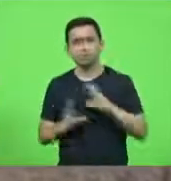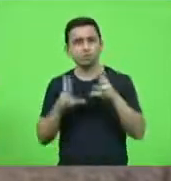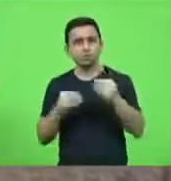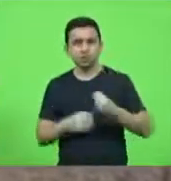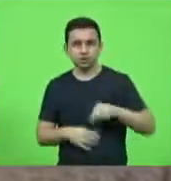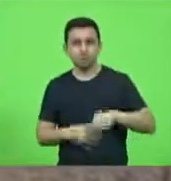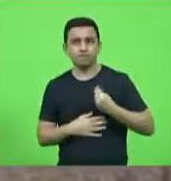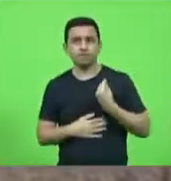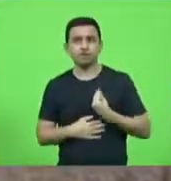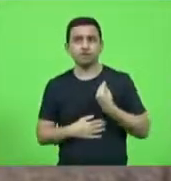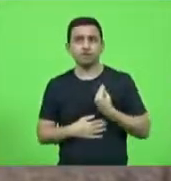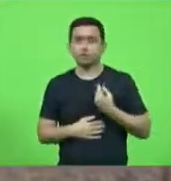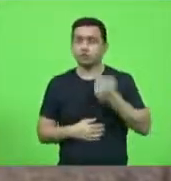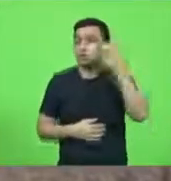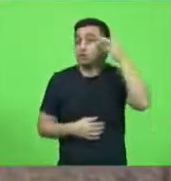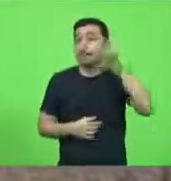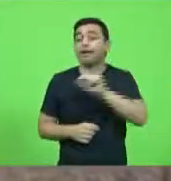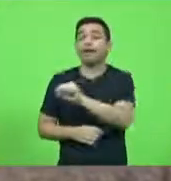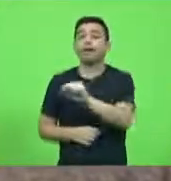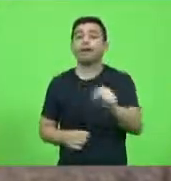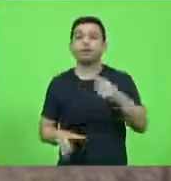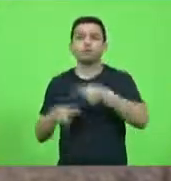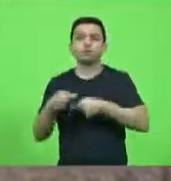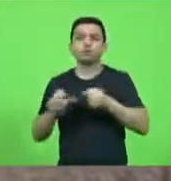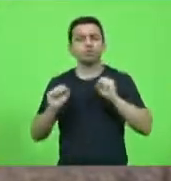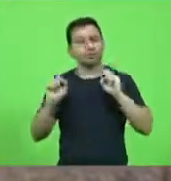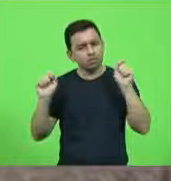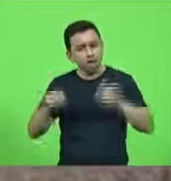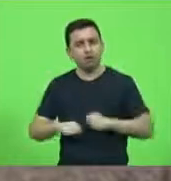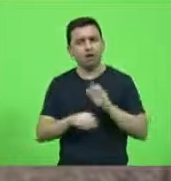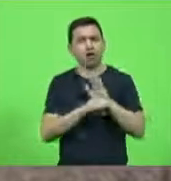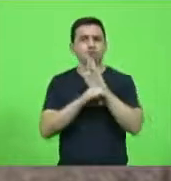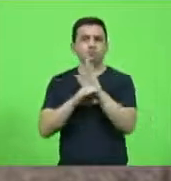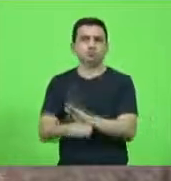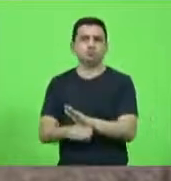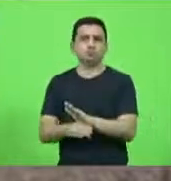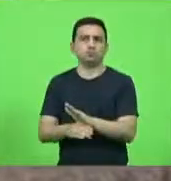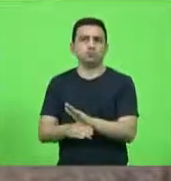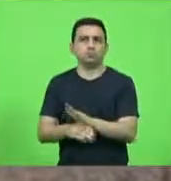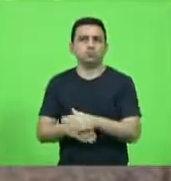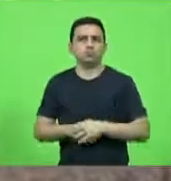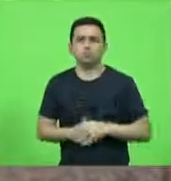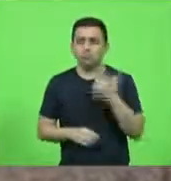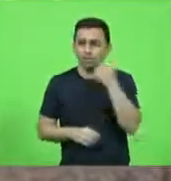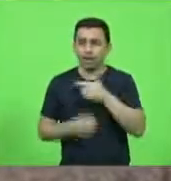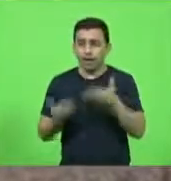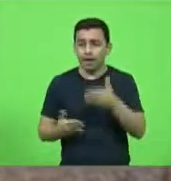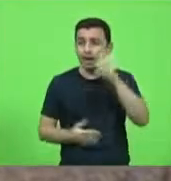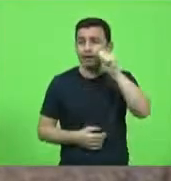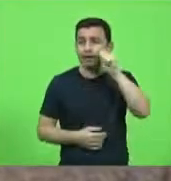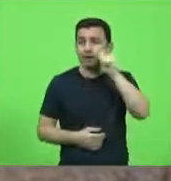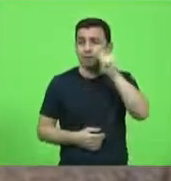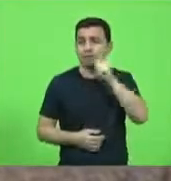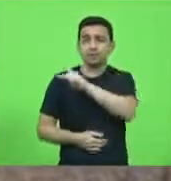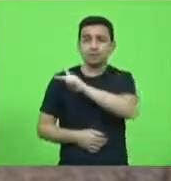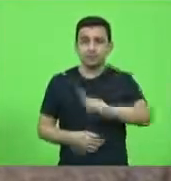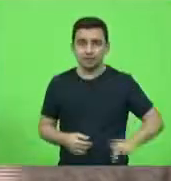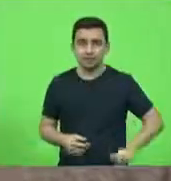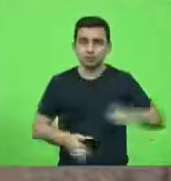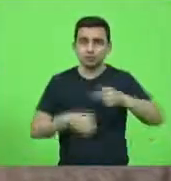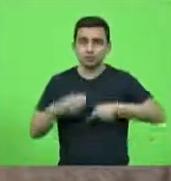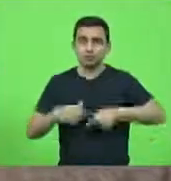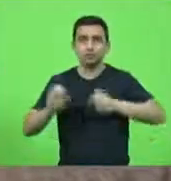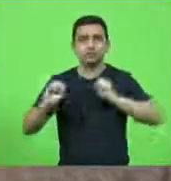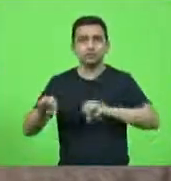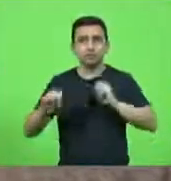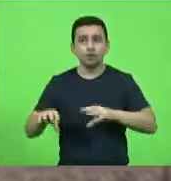eu não sei quem irá fazer parte da comissão, mas que possam ajudar também para que a gente possa eleger a Ana como presidente da Comissão de Educação.